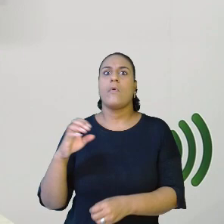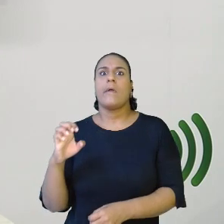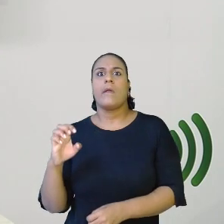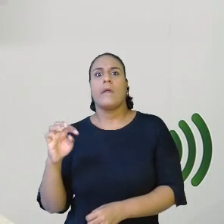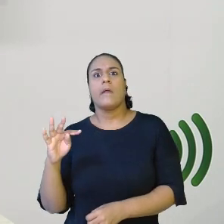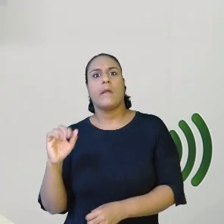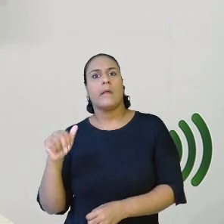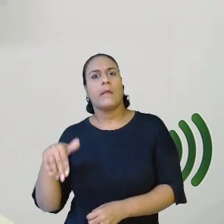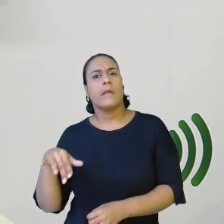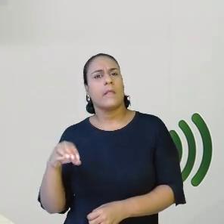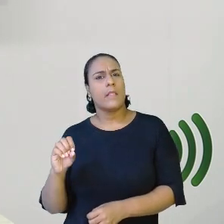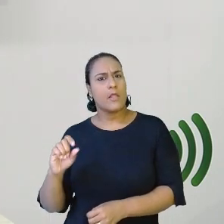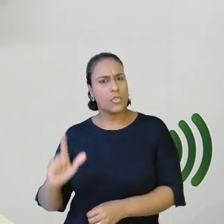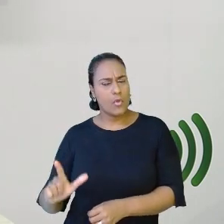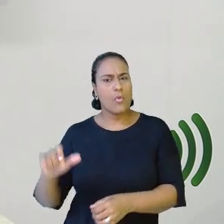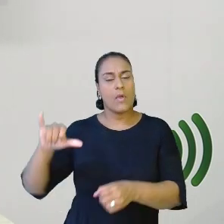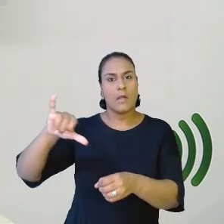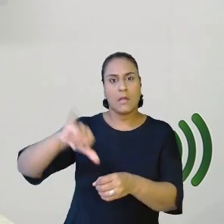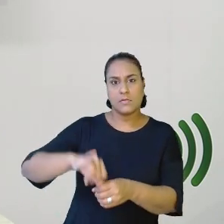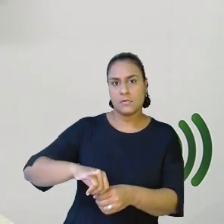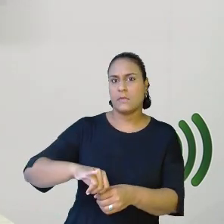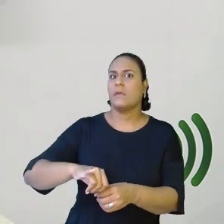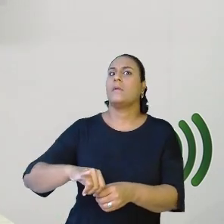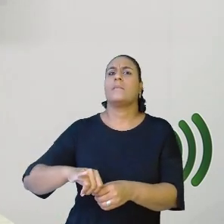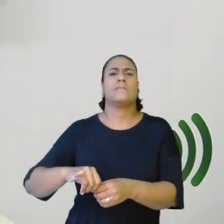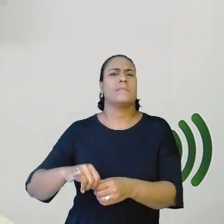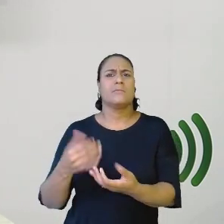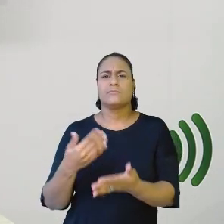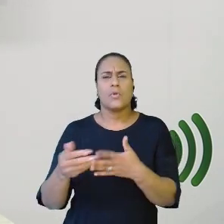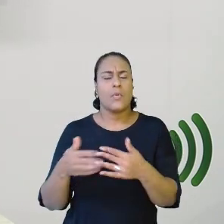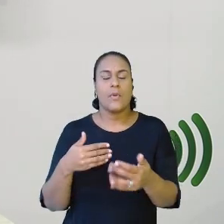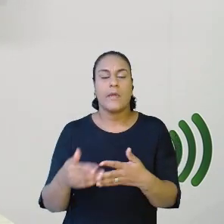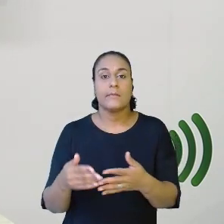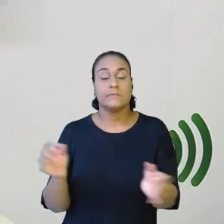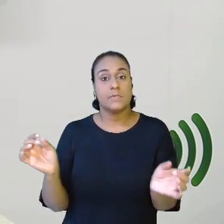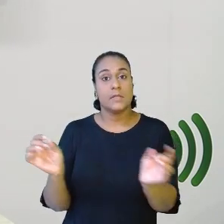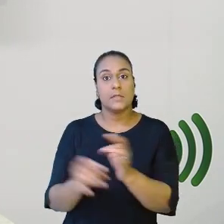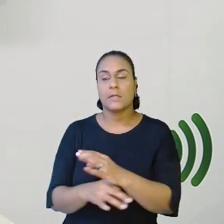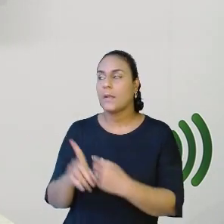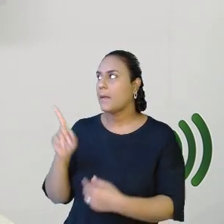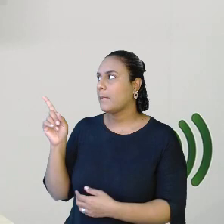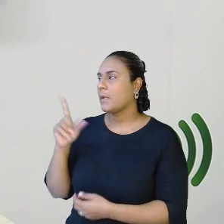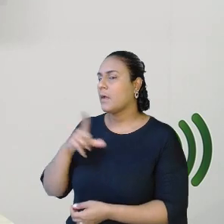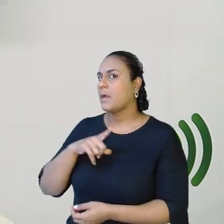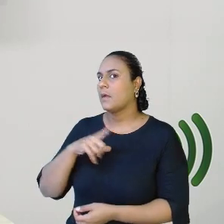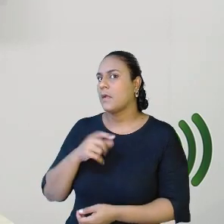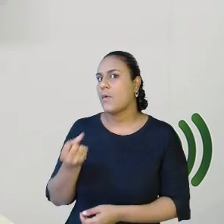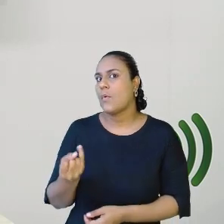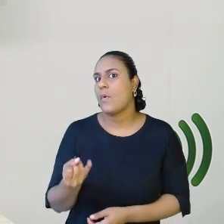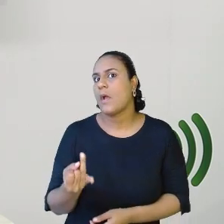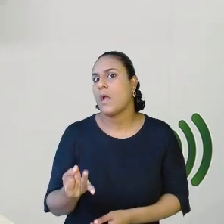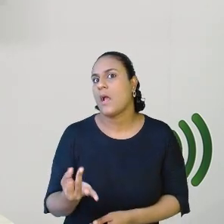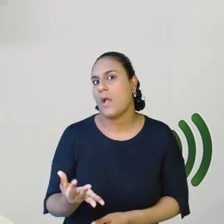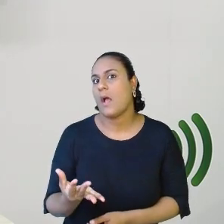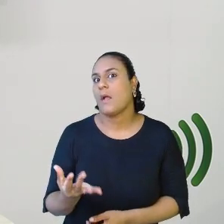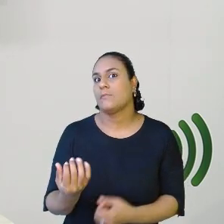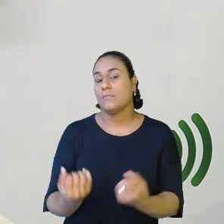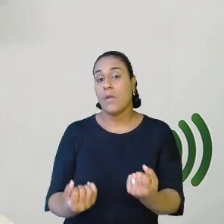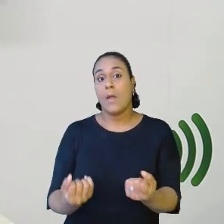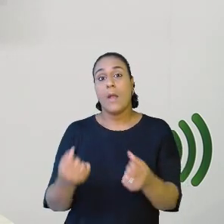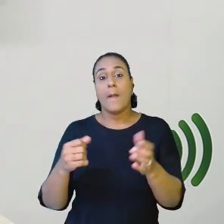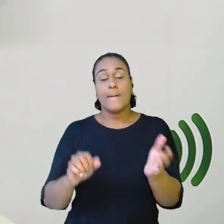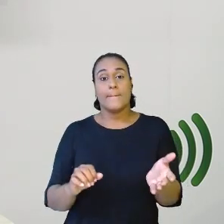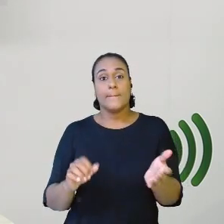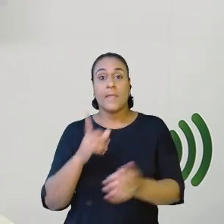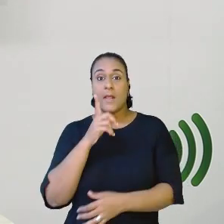álcool, seja a gasolina, seja o diesel, quando a gente termina lá, ó, tem aí a quantidade de litros que nós colocamos